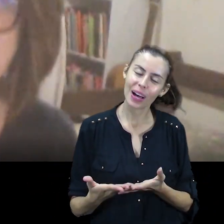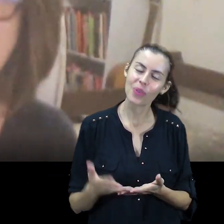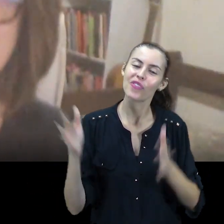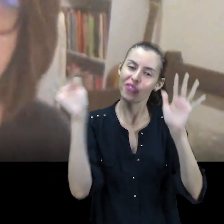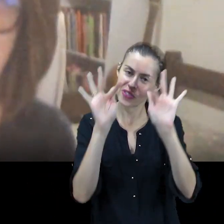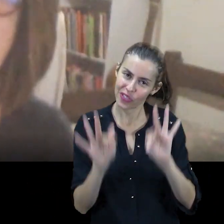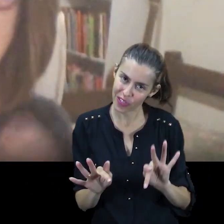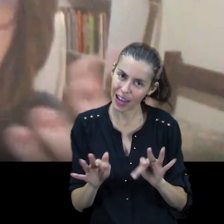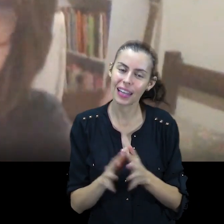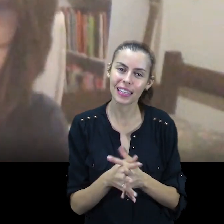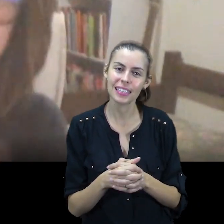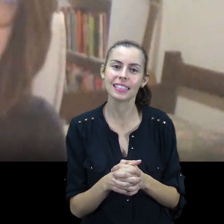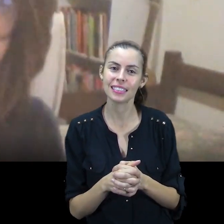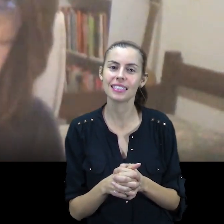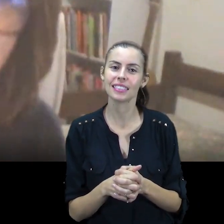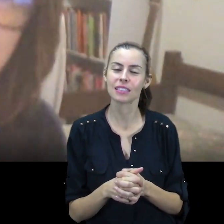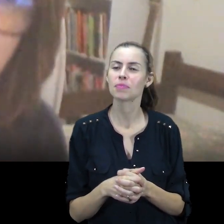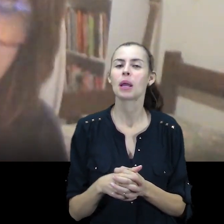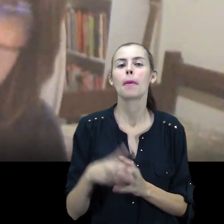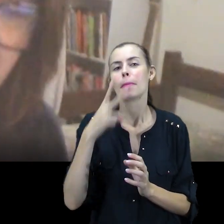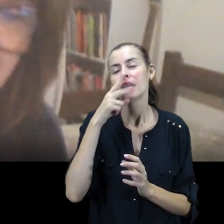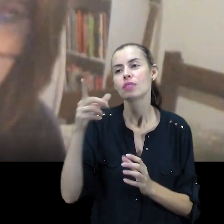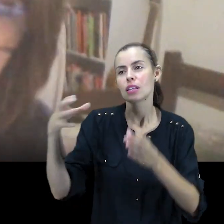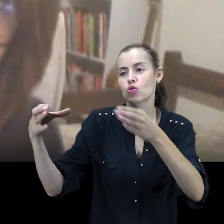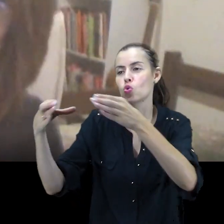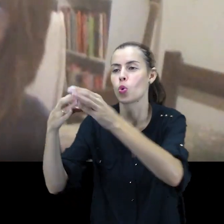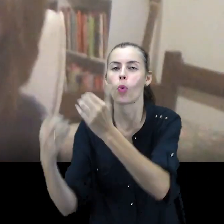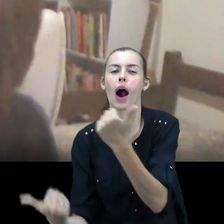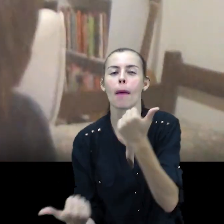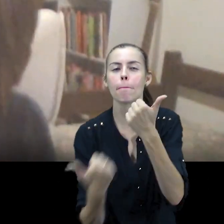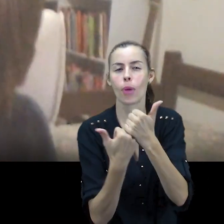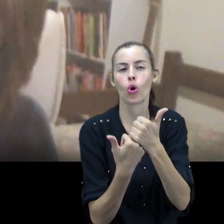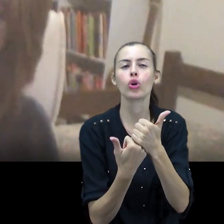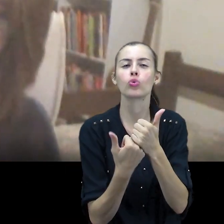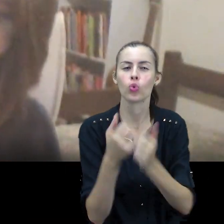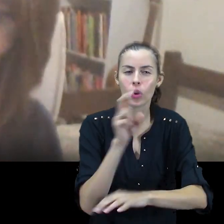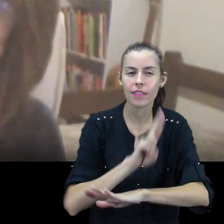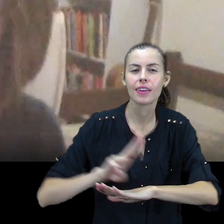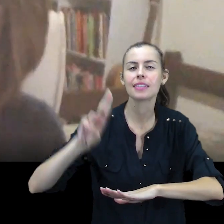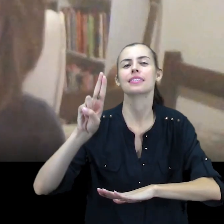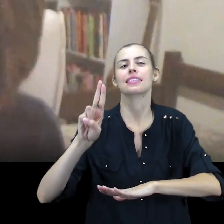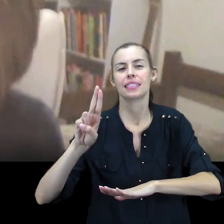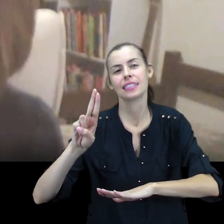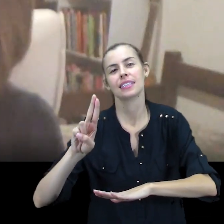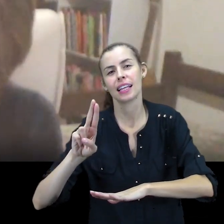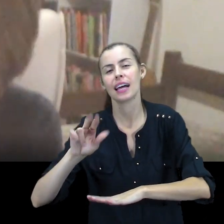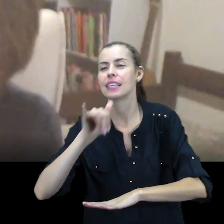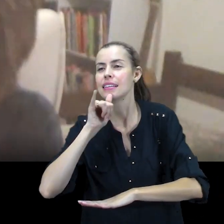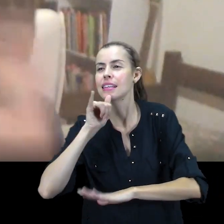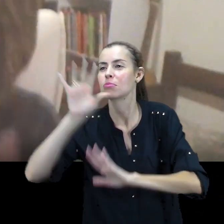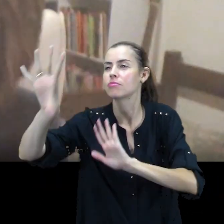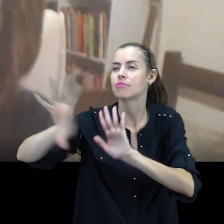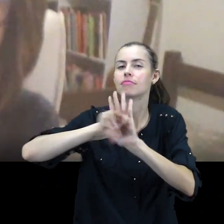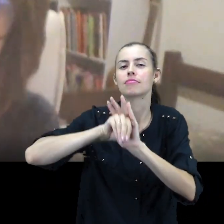as universidades também, a exemplo do que você contou, da experiência com o Recôncavo Baiano, né?